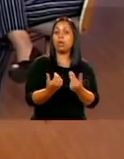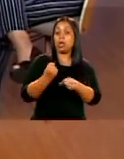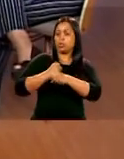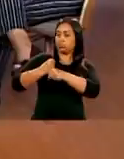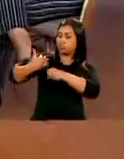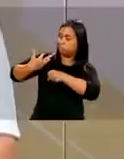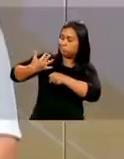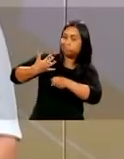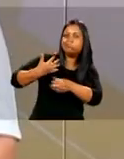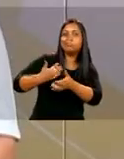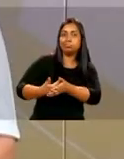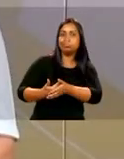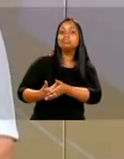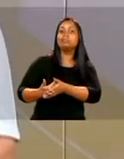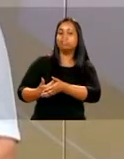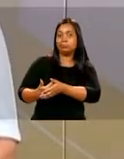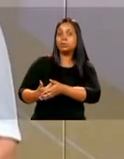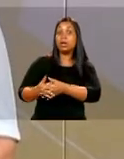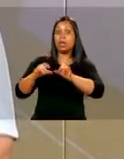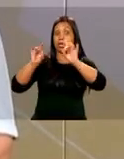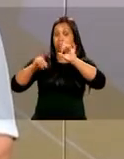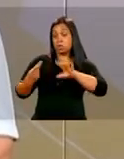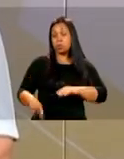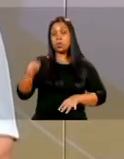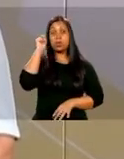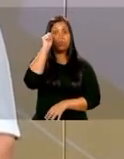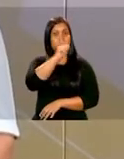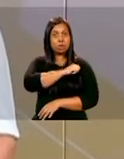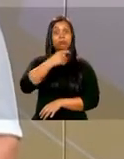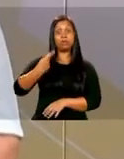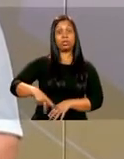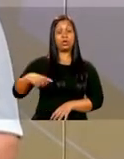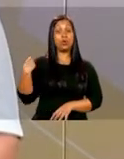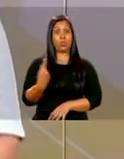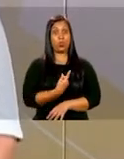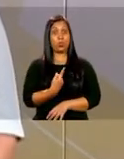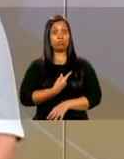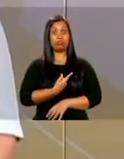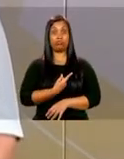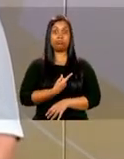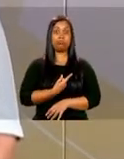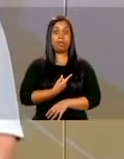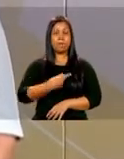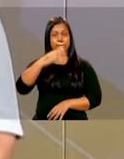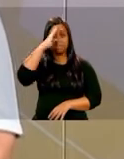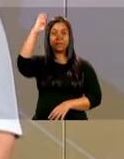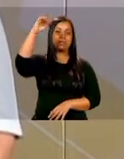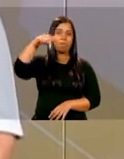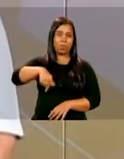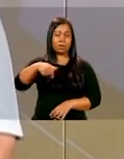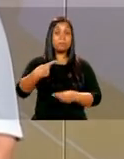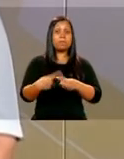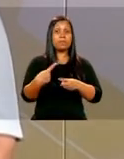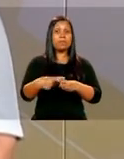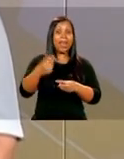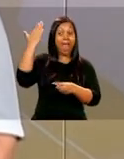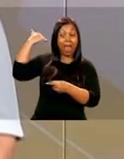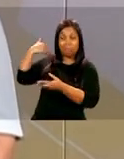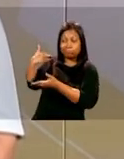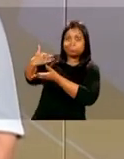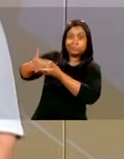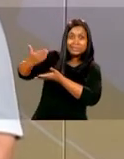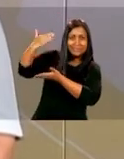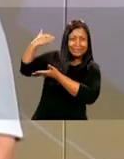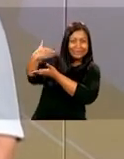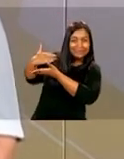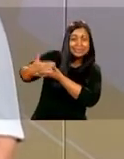alguns anos para cá, privilegiamos muito São José do Rio Preto, né? Que é o nosso maior mantenedor. Porque lá no